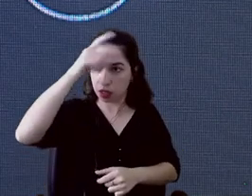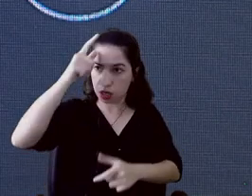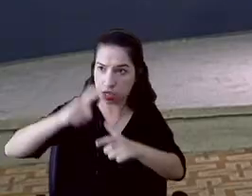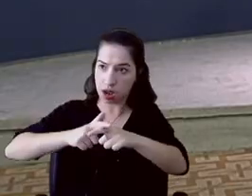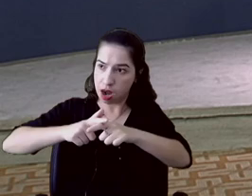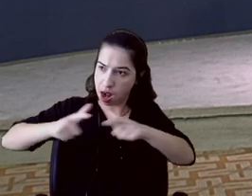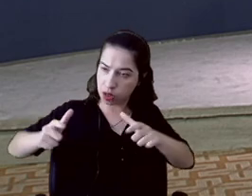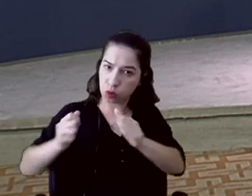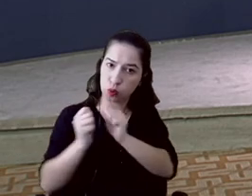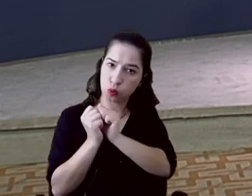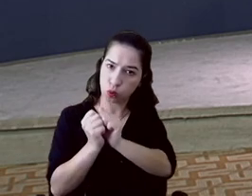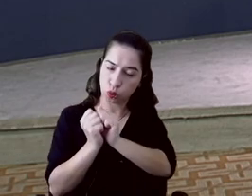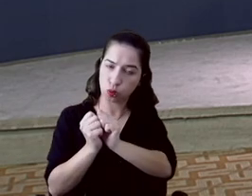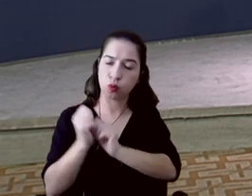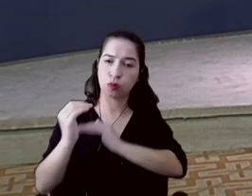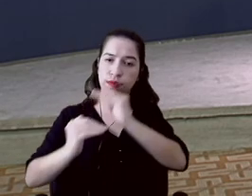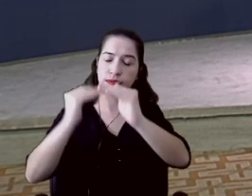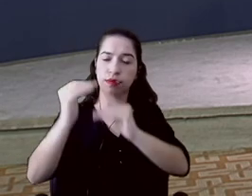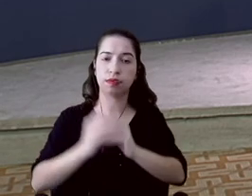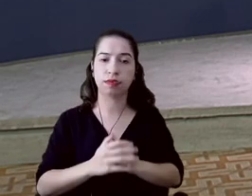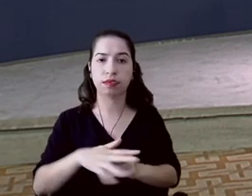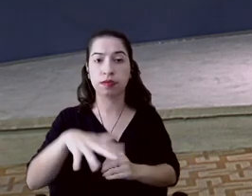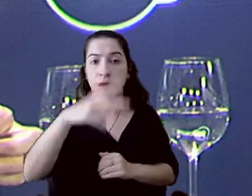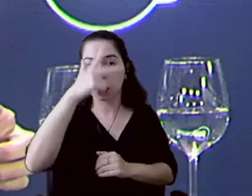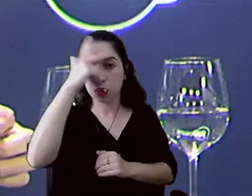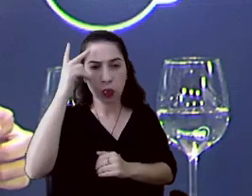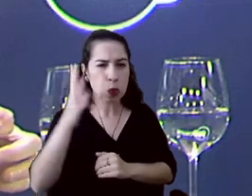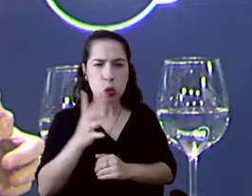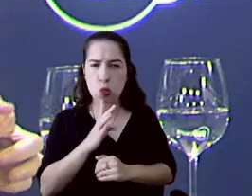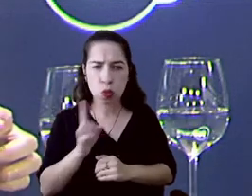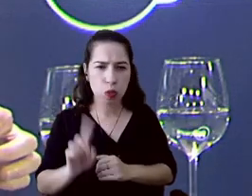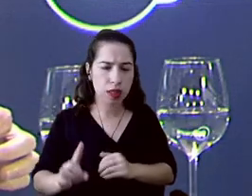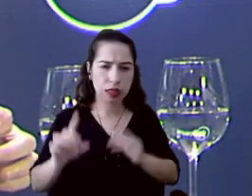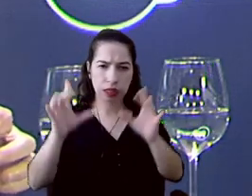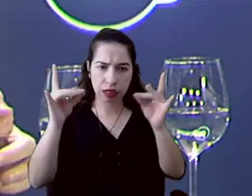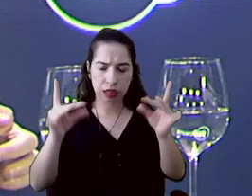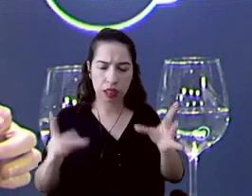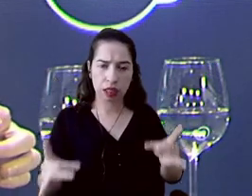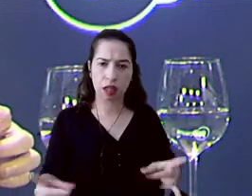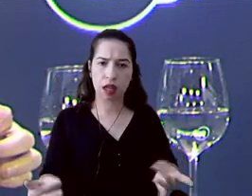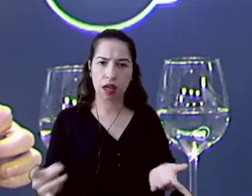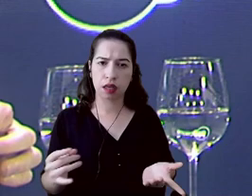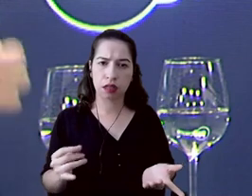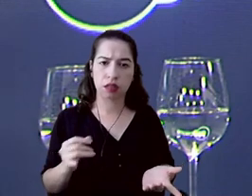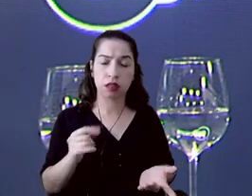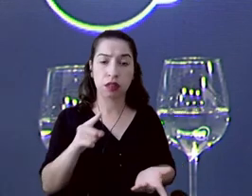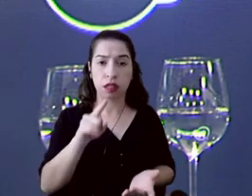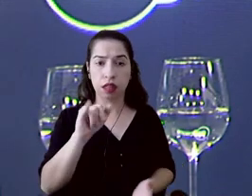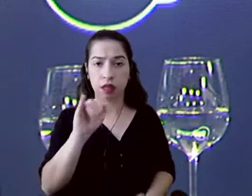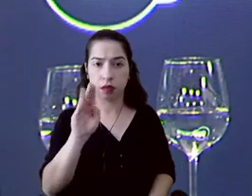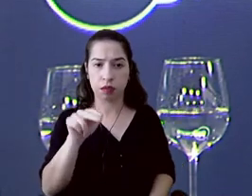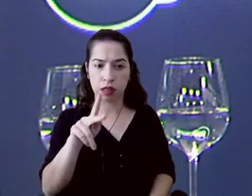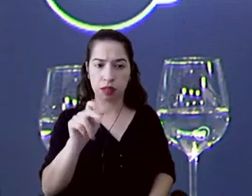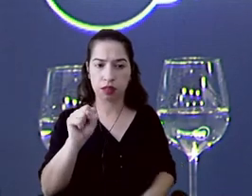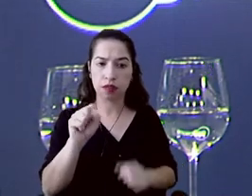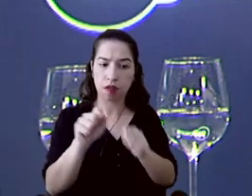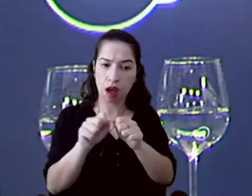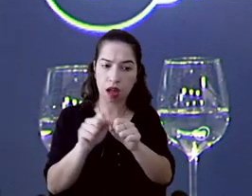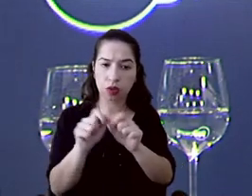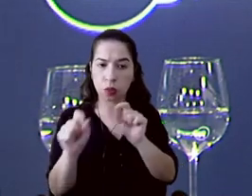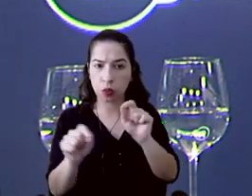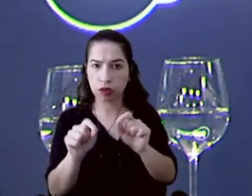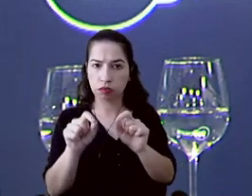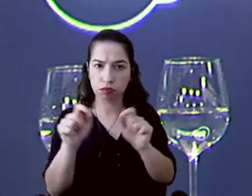crescimento então para quem não conhece muito no detalhe né O que o ibanks faz se eu pudesse dar uma simplificar